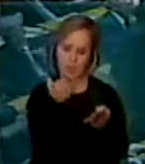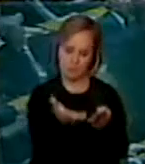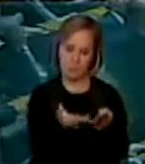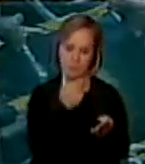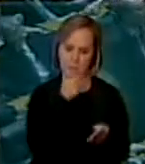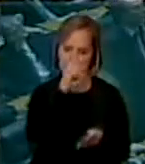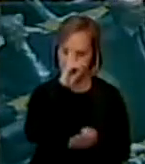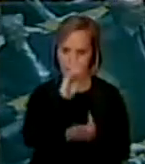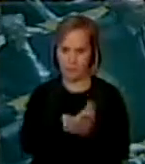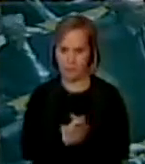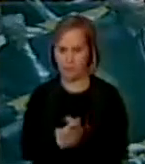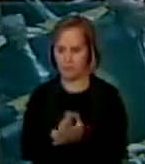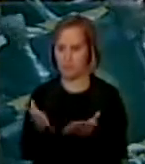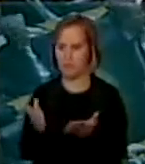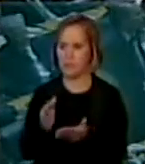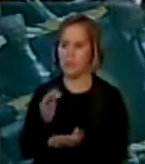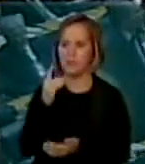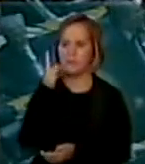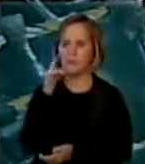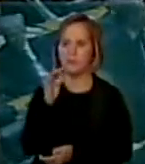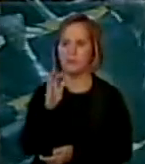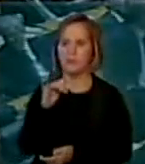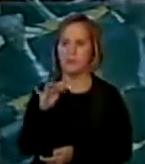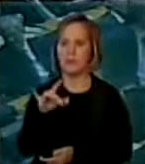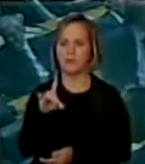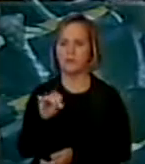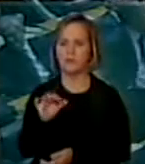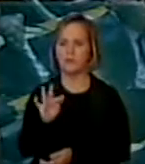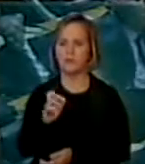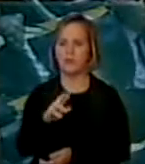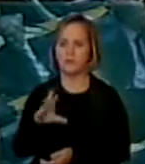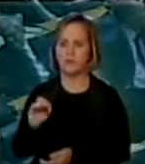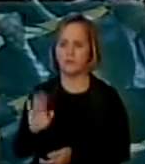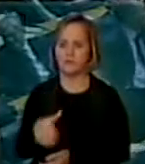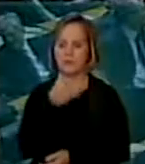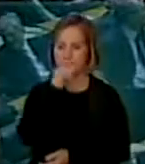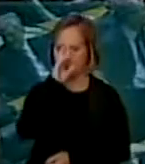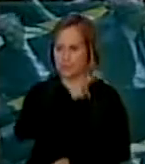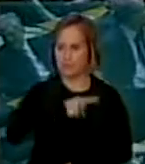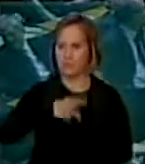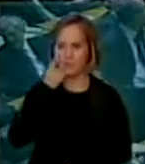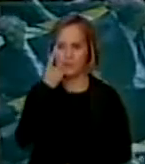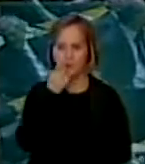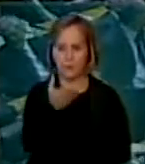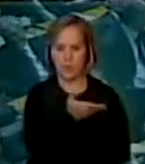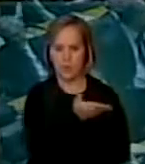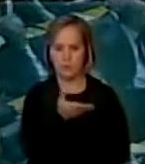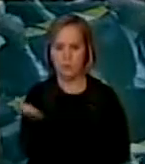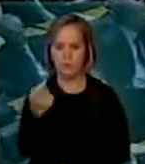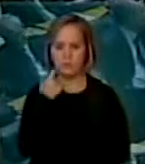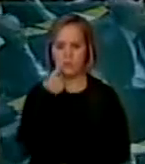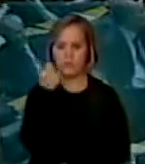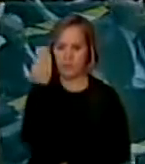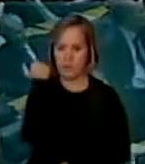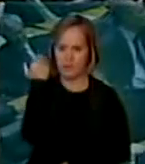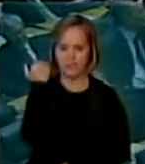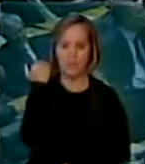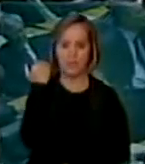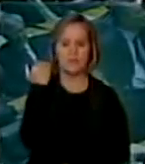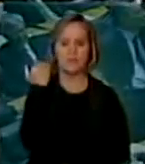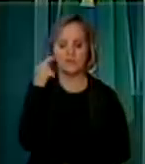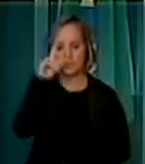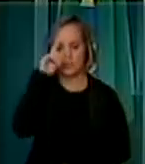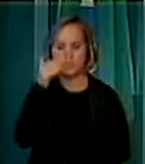seguida, o deputado Fernando Ferro. Senhor presidente, senhoras e senhores deputados, na última sexta-feira,